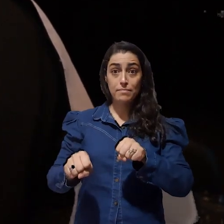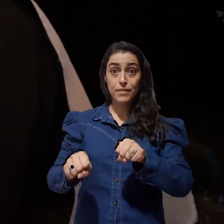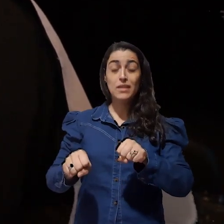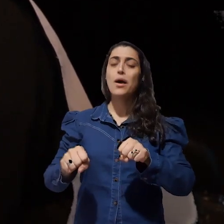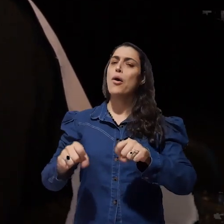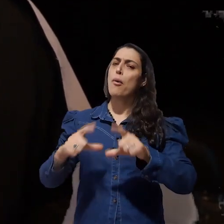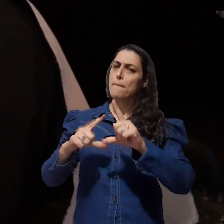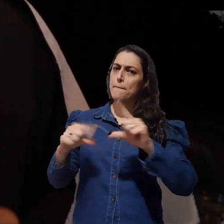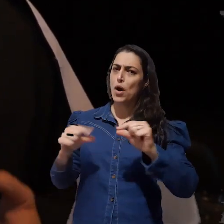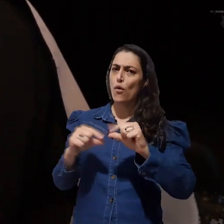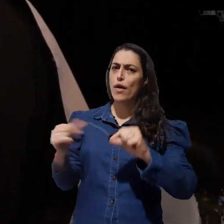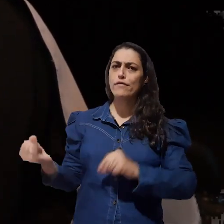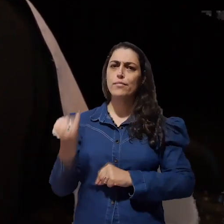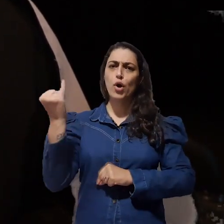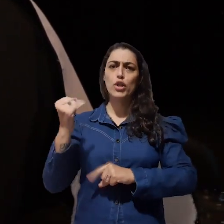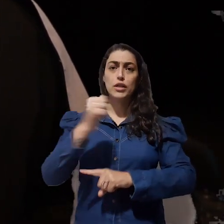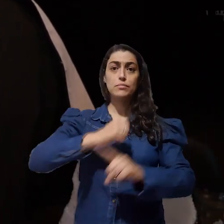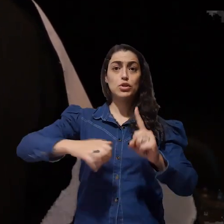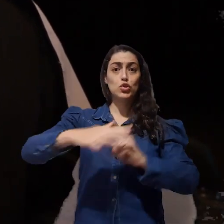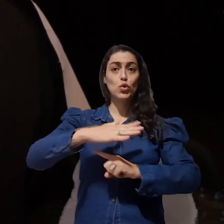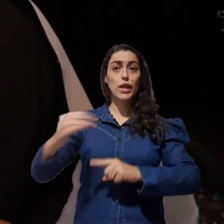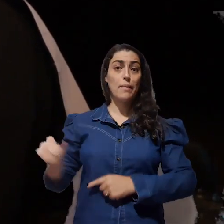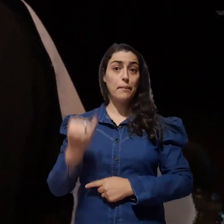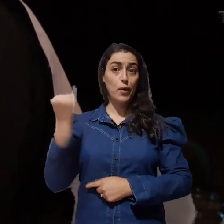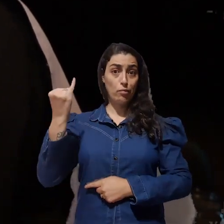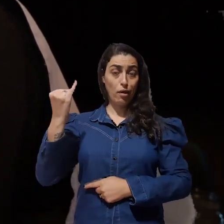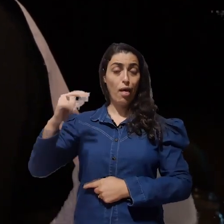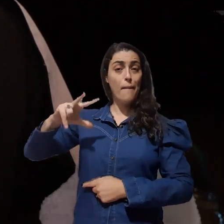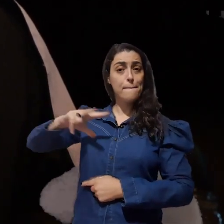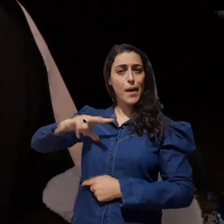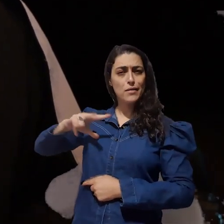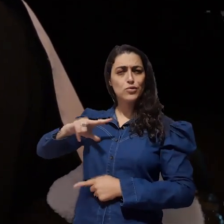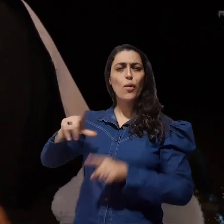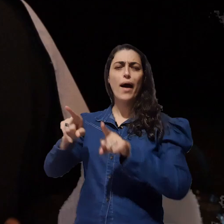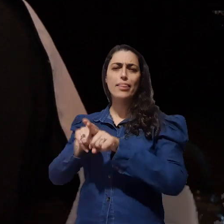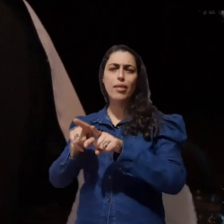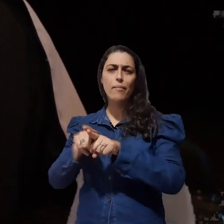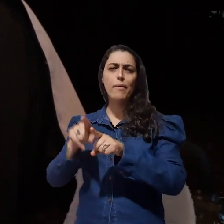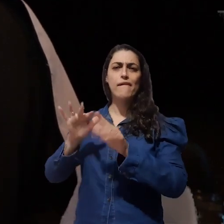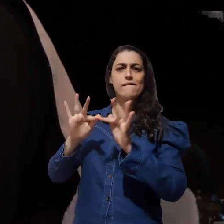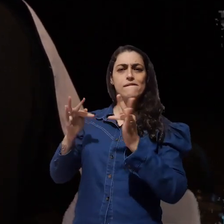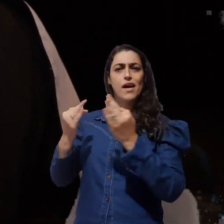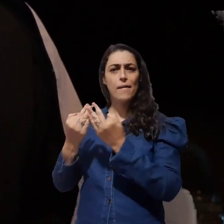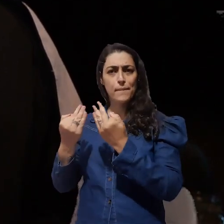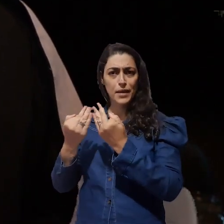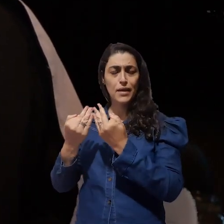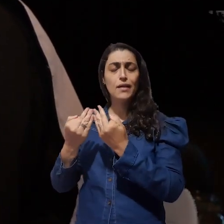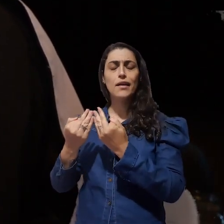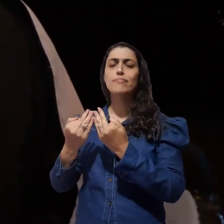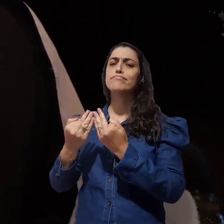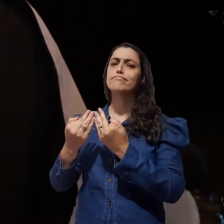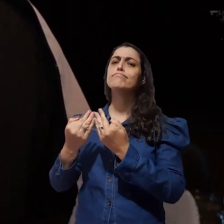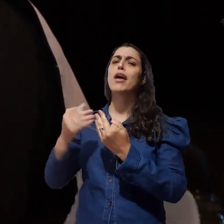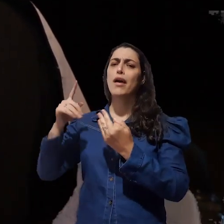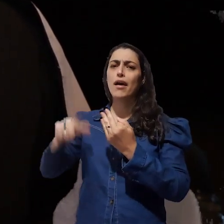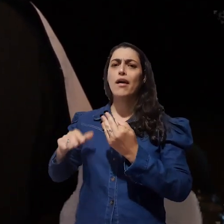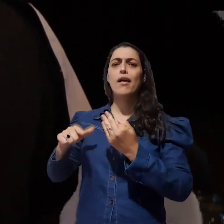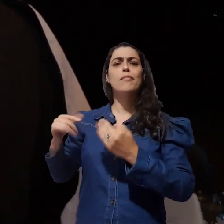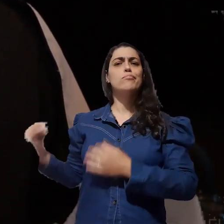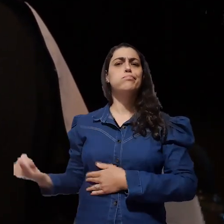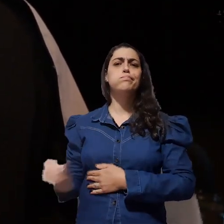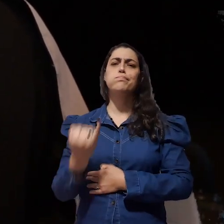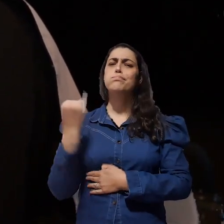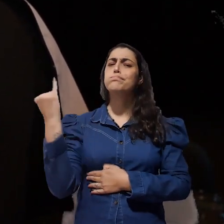para a universidade é importante, para a sociedade é importante, e enquanto projeto pessoal e familiar, colar grau também é de